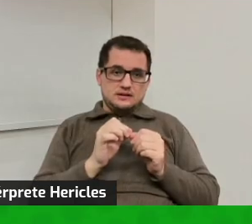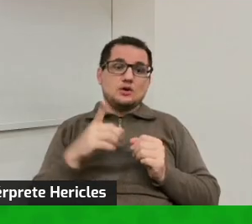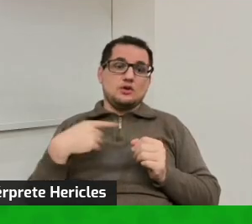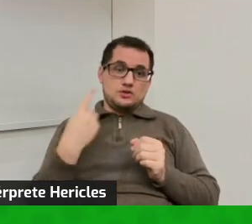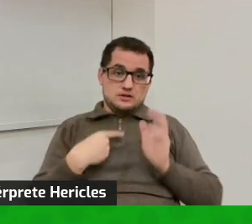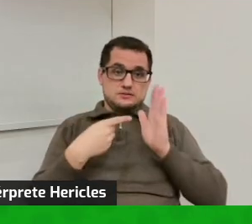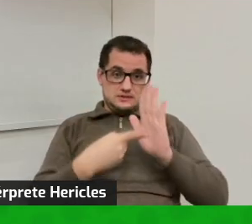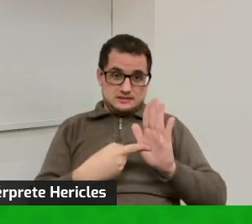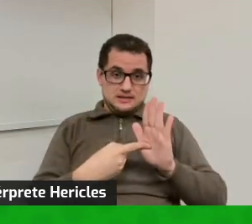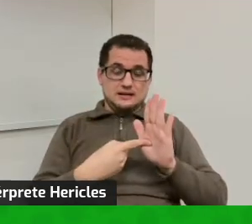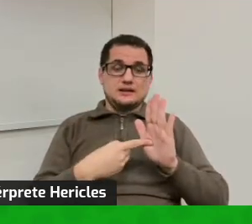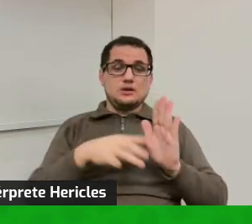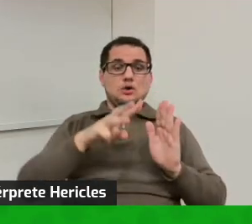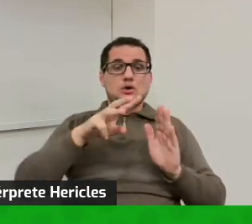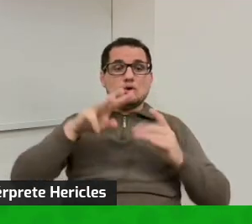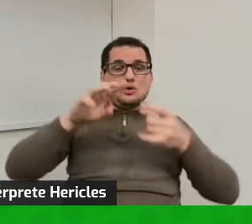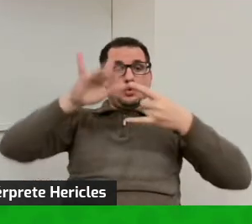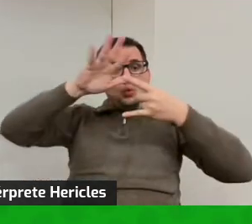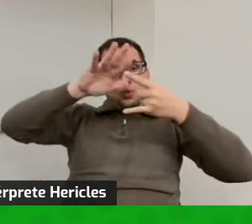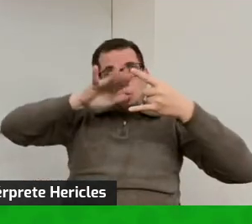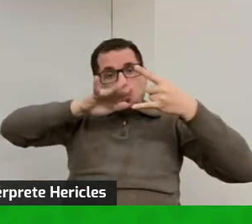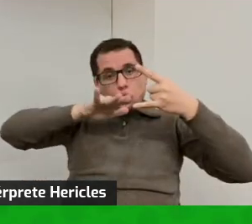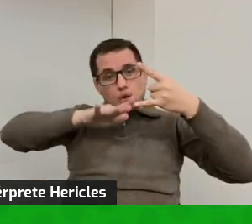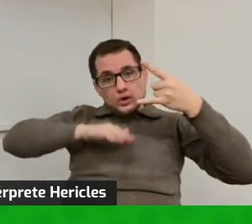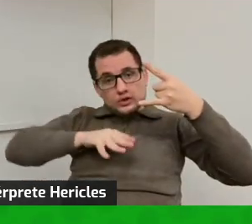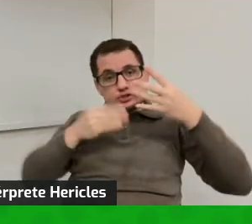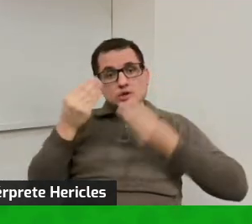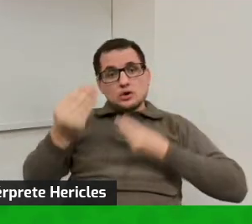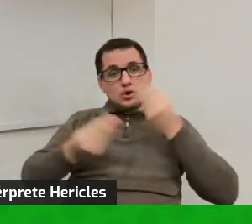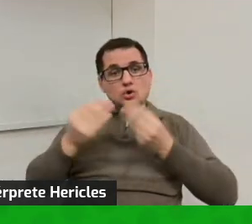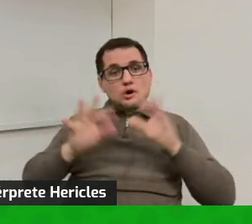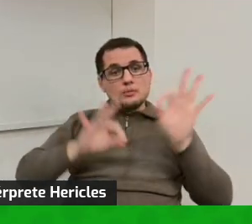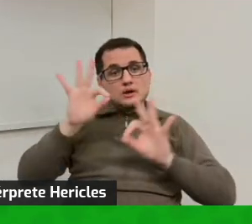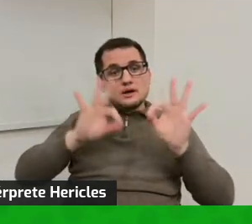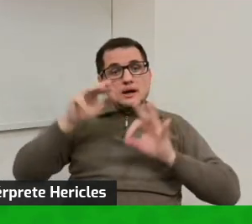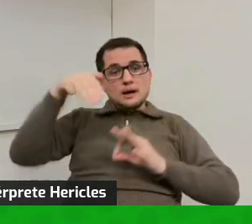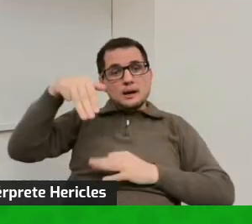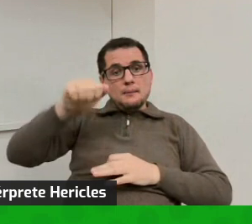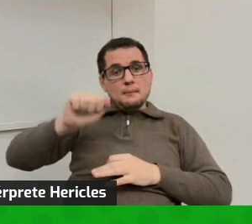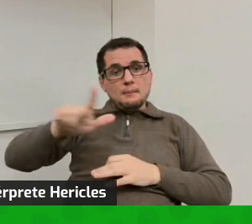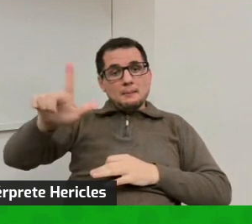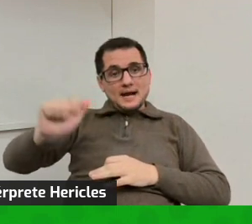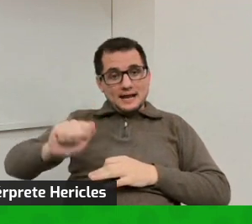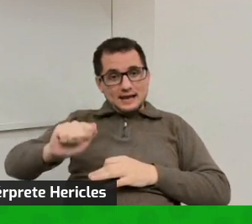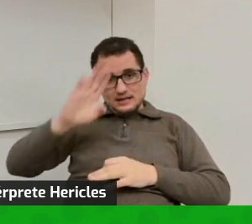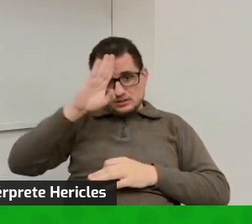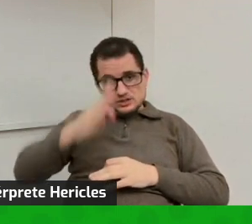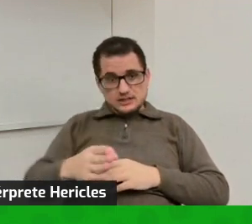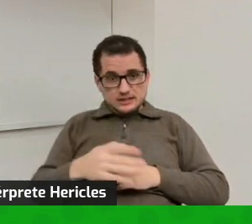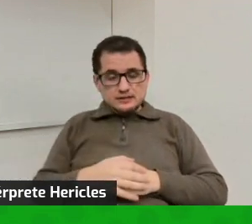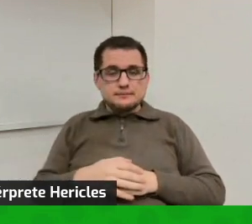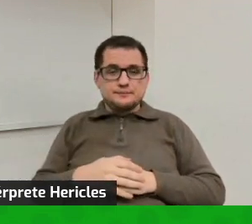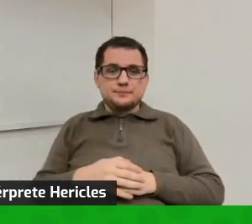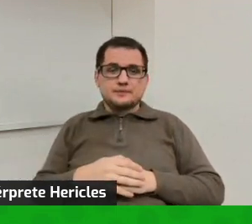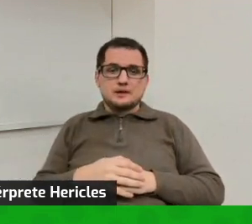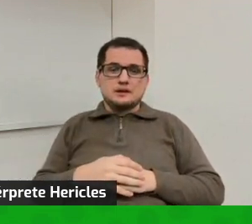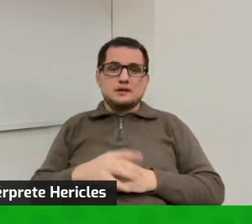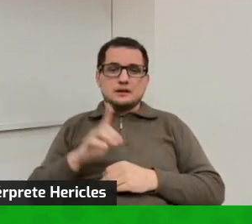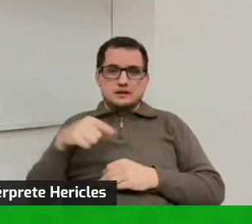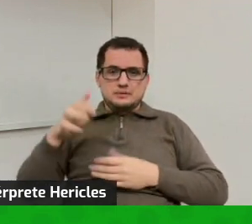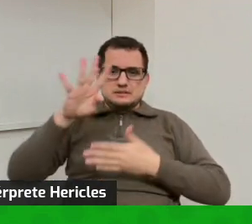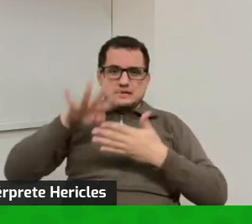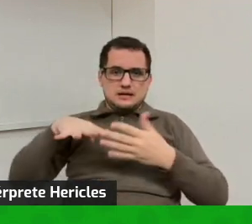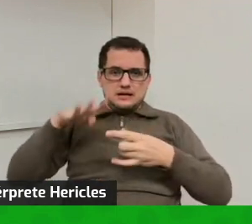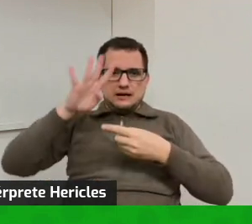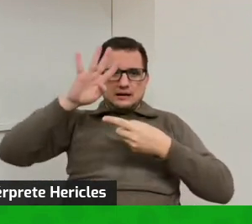direta. Vai fazer um apoio nos dois, né? No Word e no Excel. E depois ali a planilha de finanças com saldo